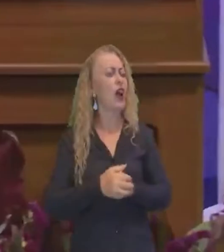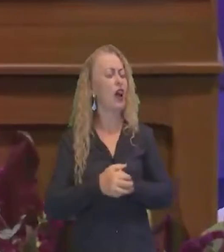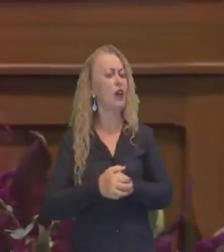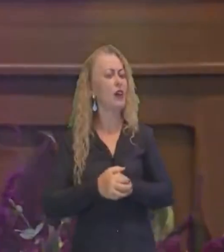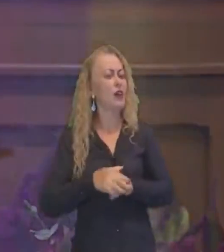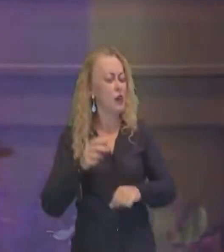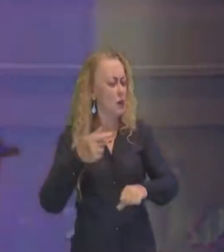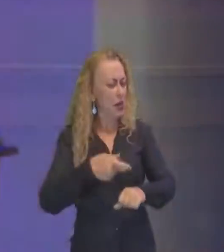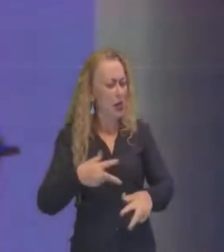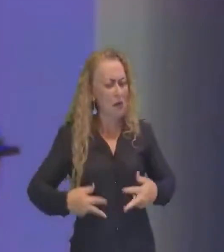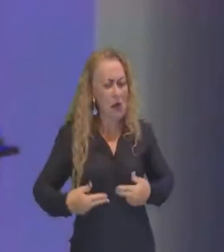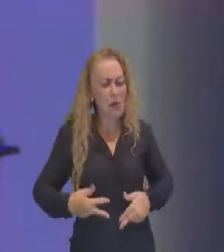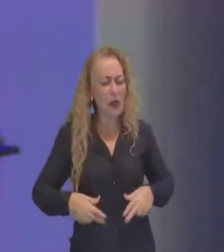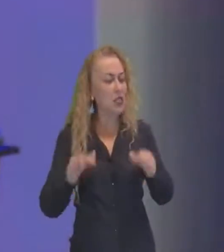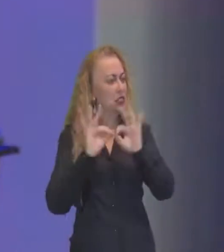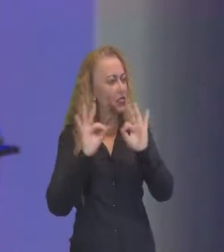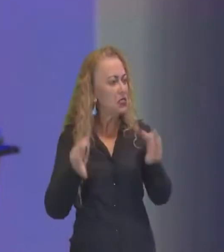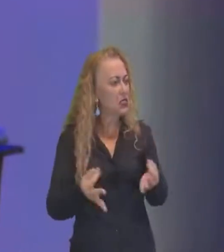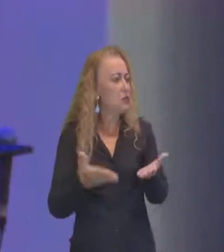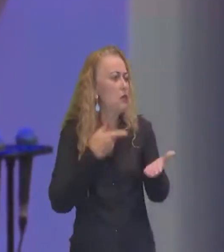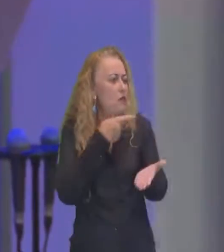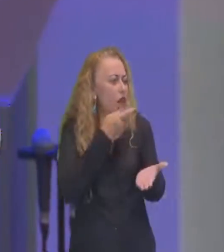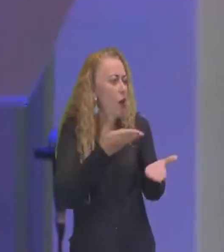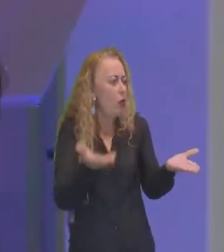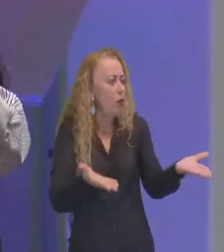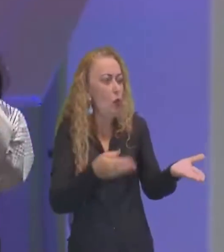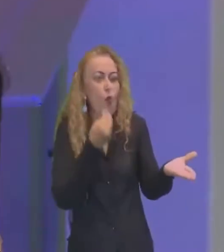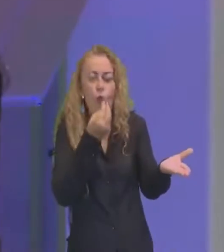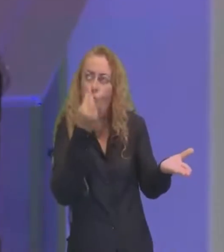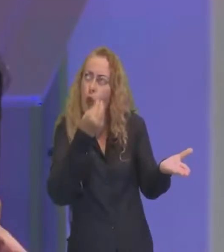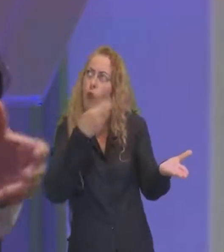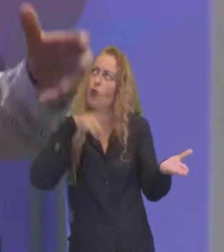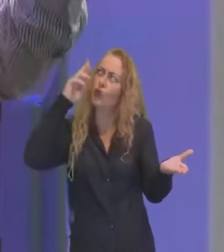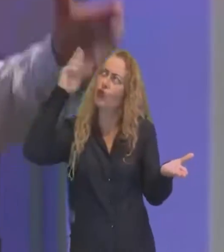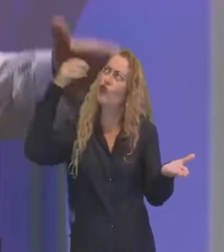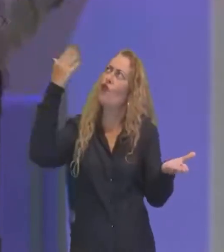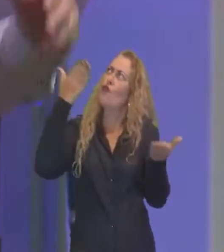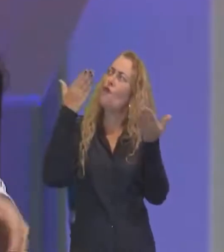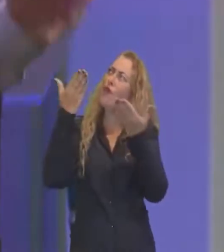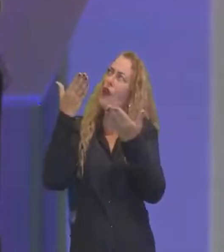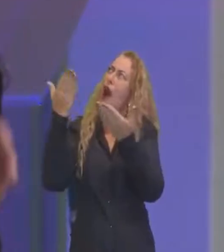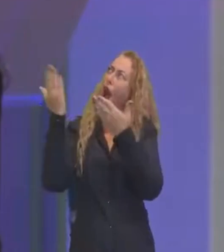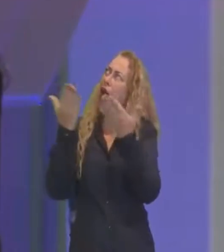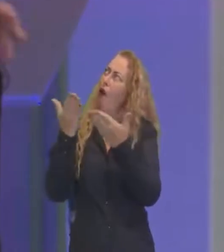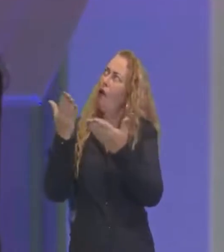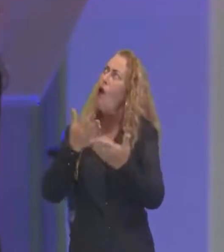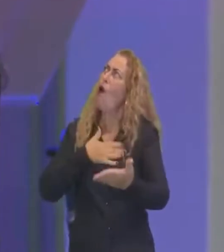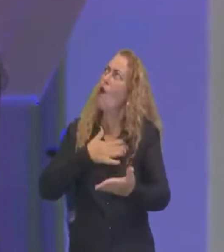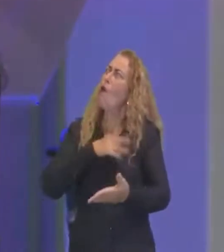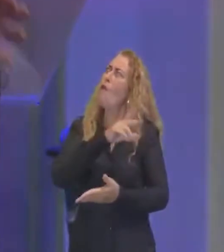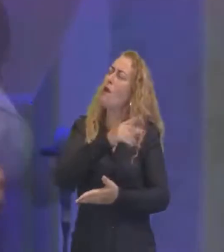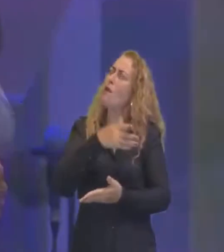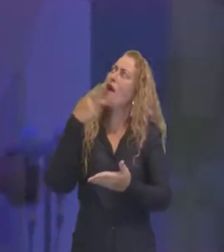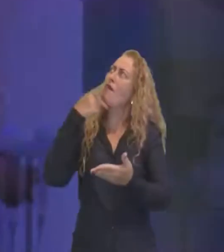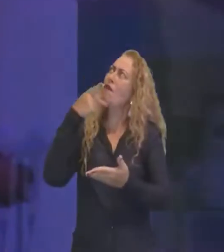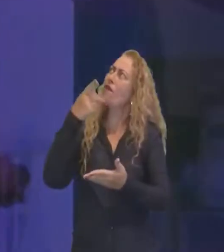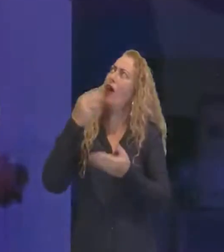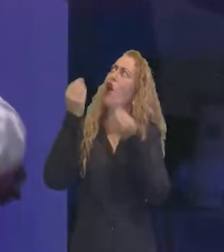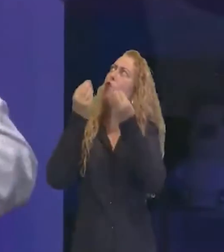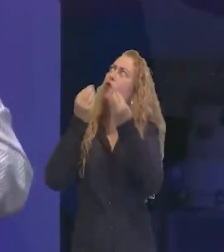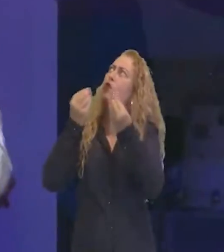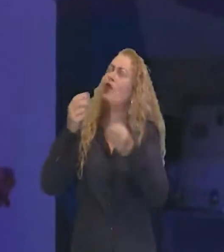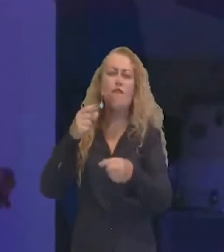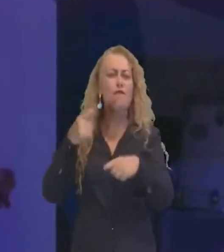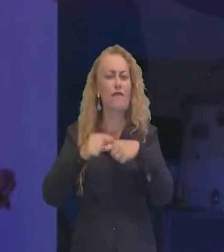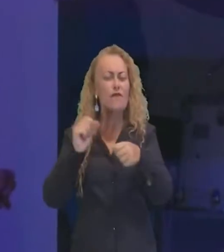furinhos, a coisa ia ser tão tranquila. Deus, como é que o Senhor permite que agora venham se meter na minha vida e dizer o que eu vou ter que